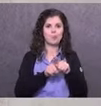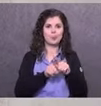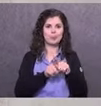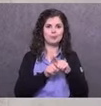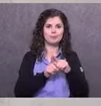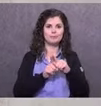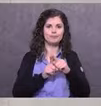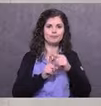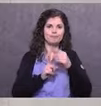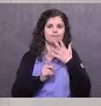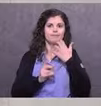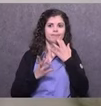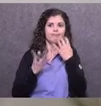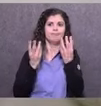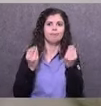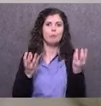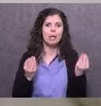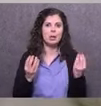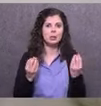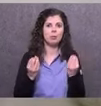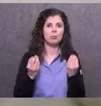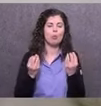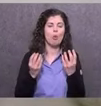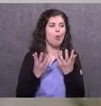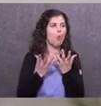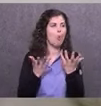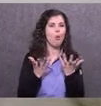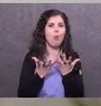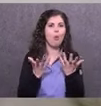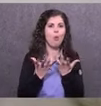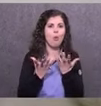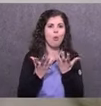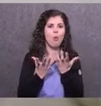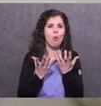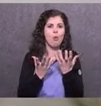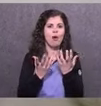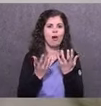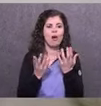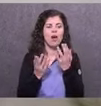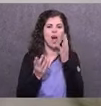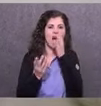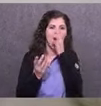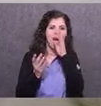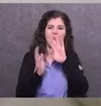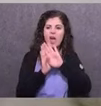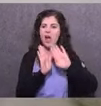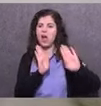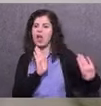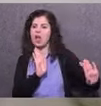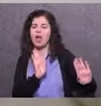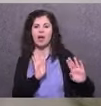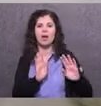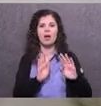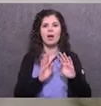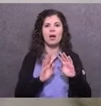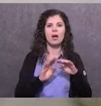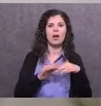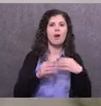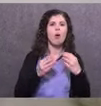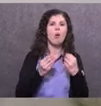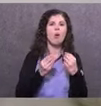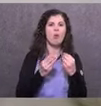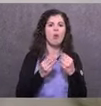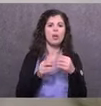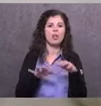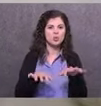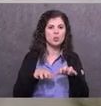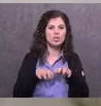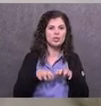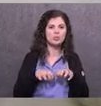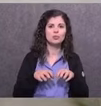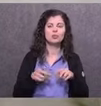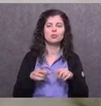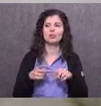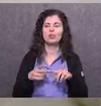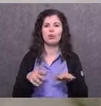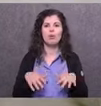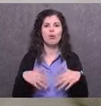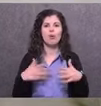pelo medo, pela indiferença, pelo egoísmo e